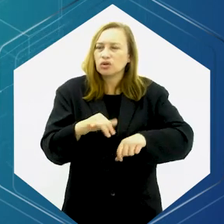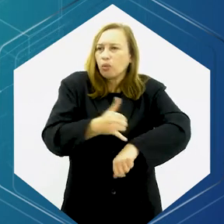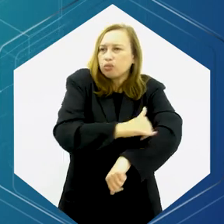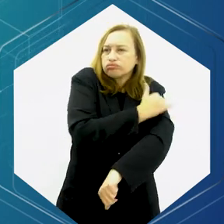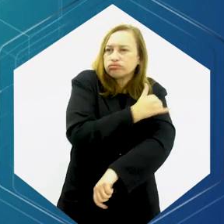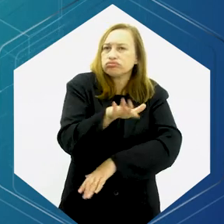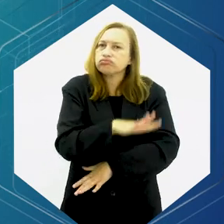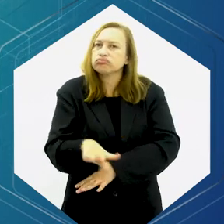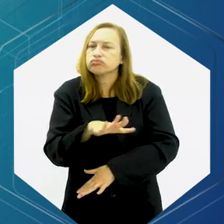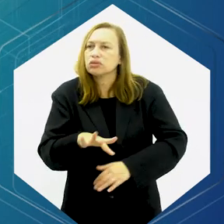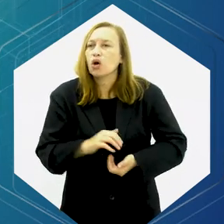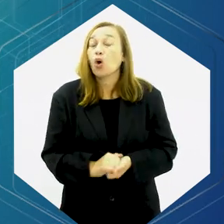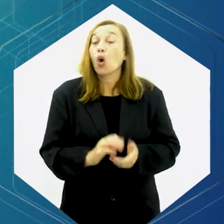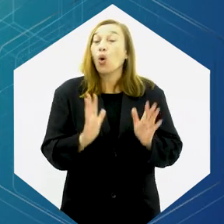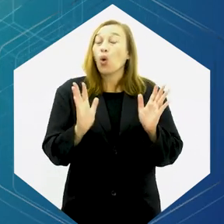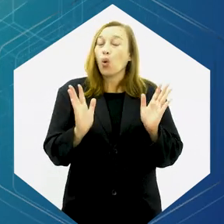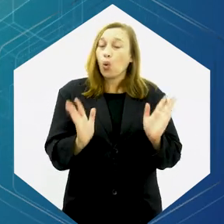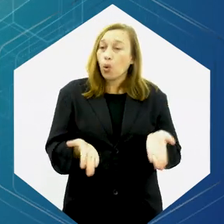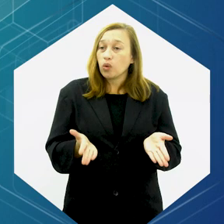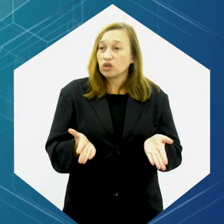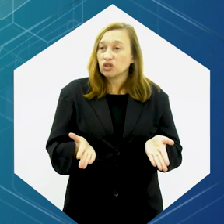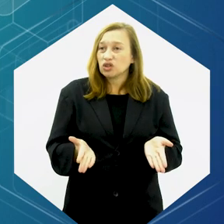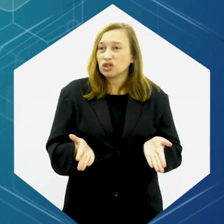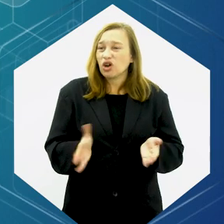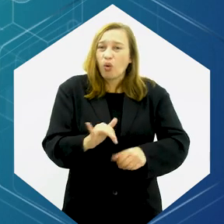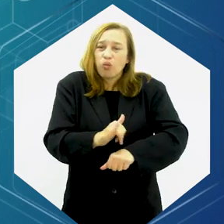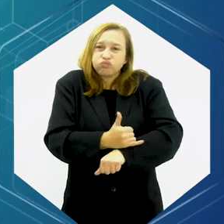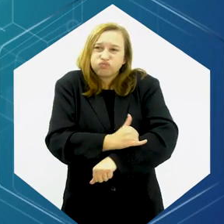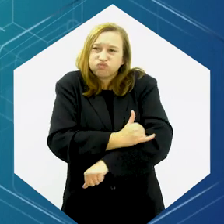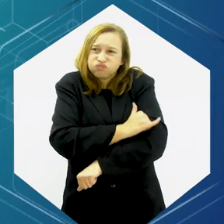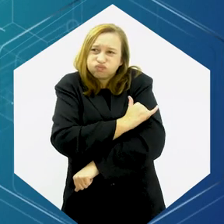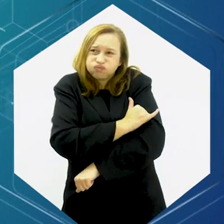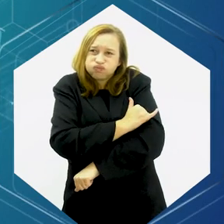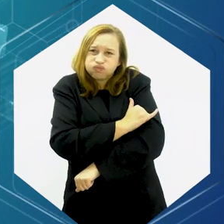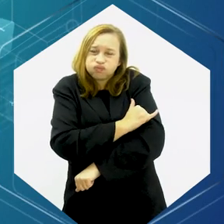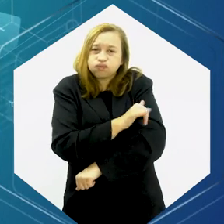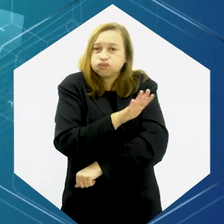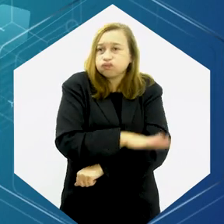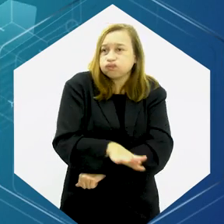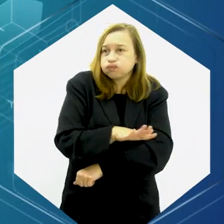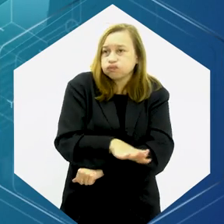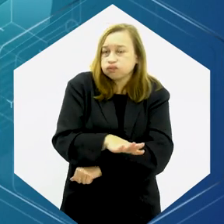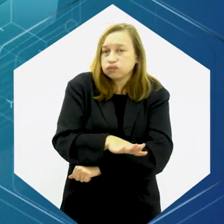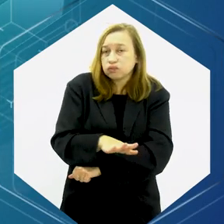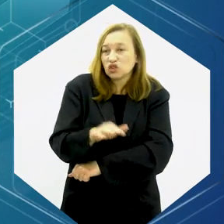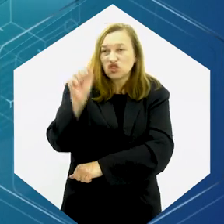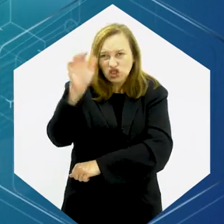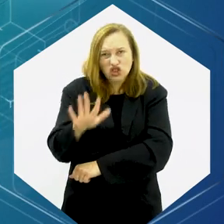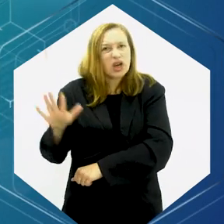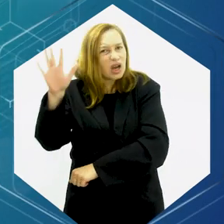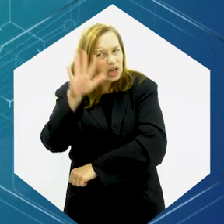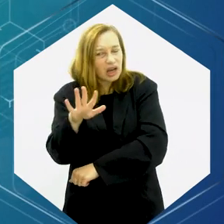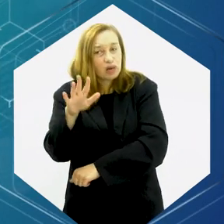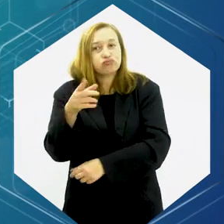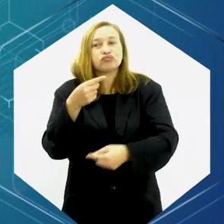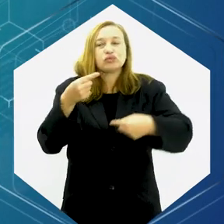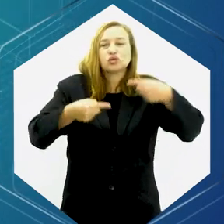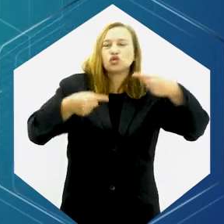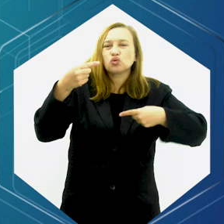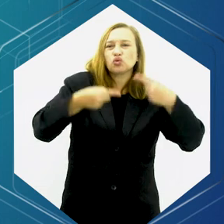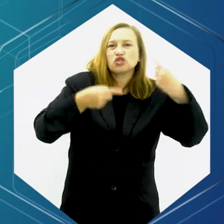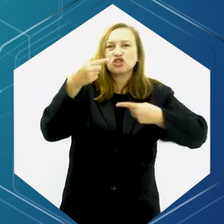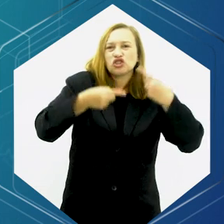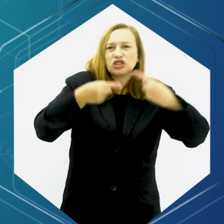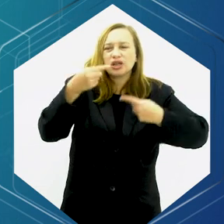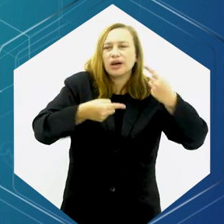obesidade infantil é hoje né a obesidade não só obesidade infantil mas a obesidade como todo